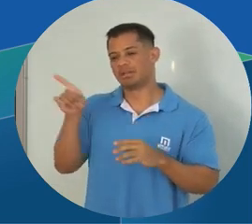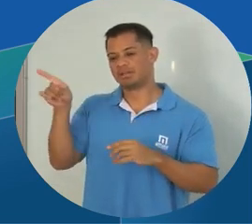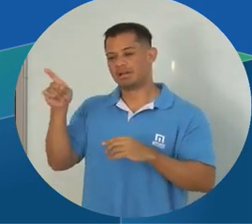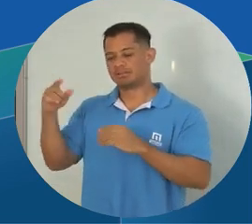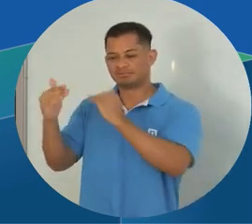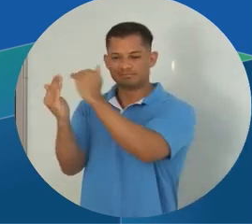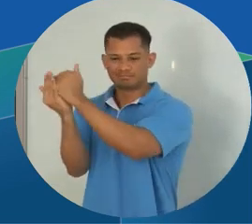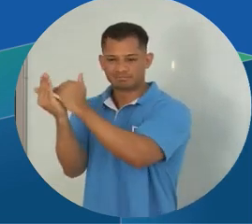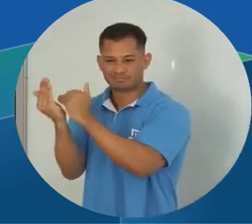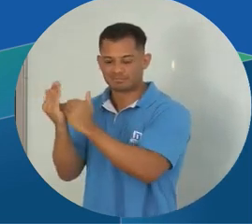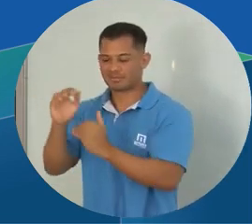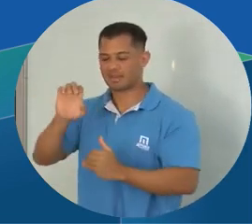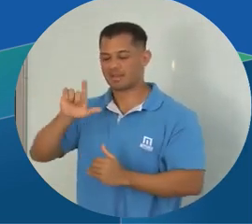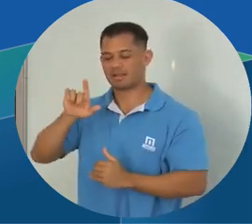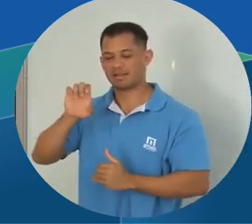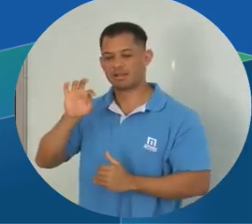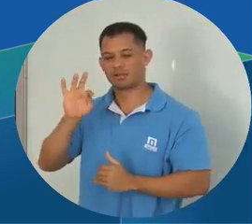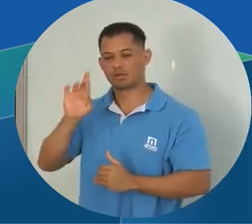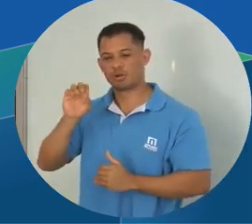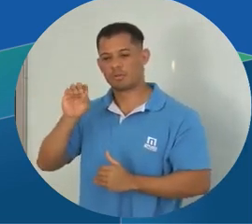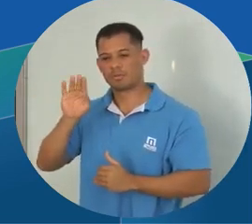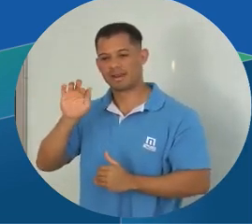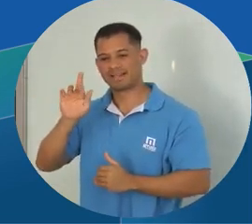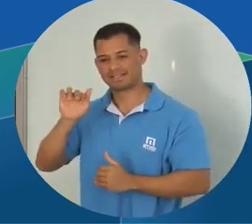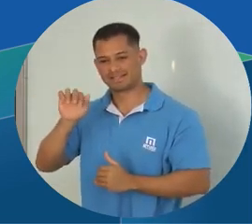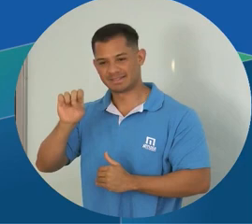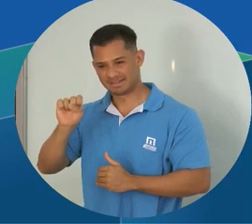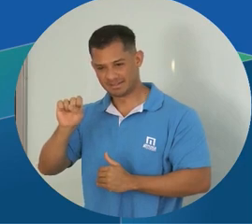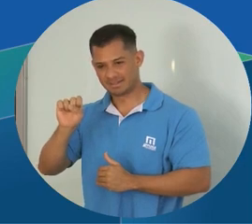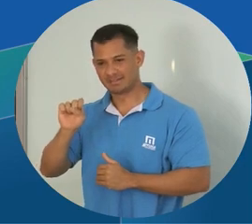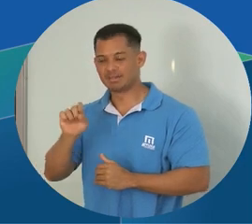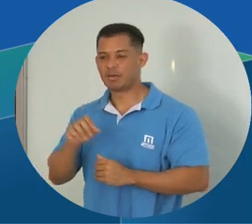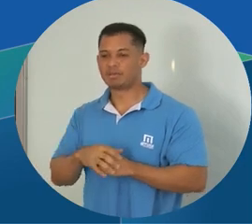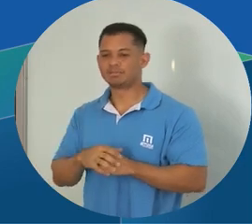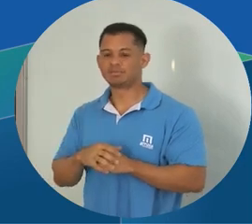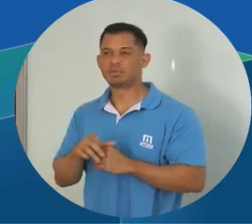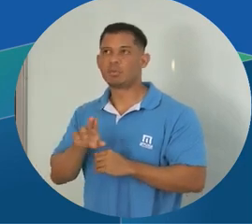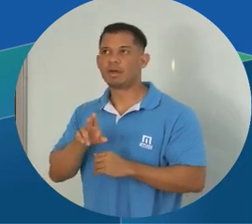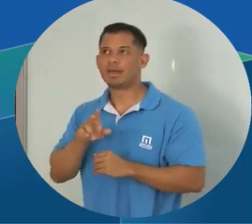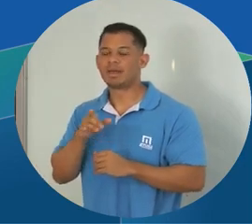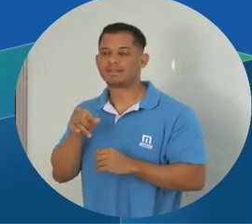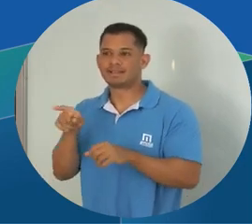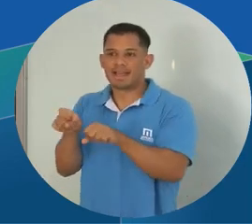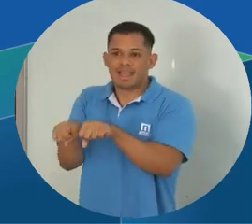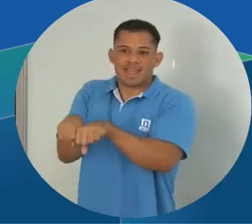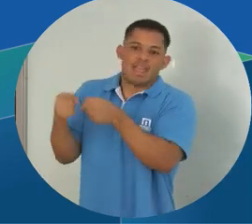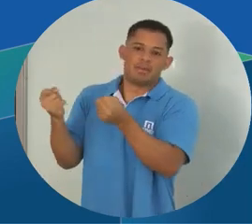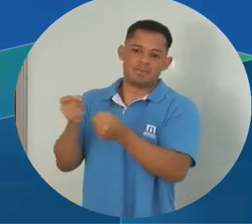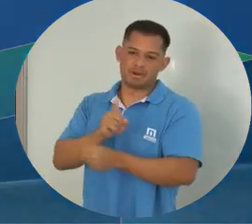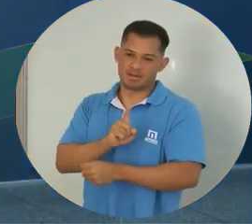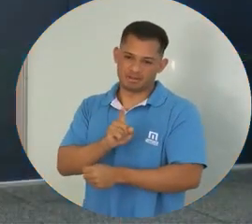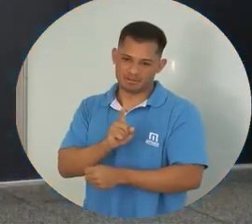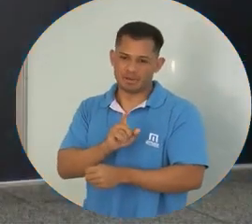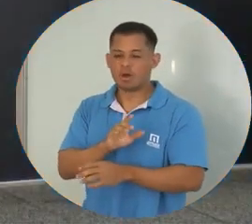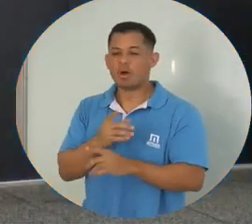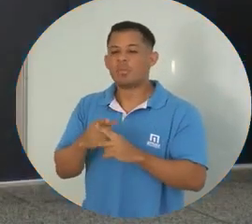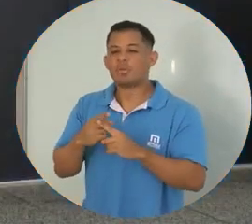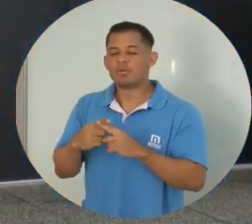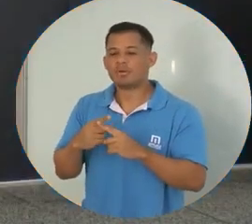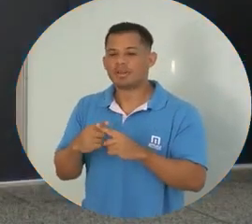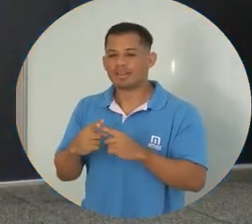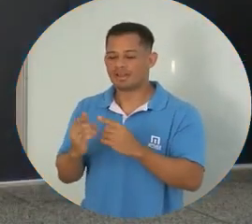pelo Leandro, e não porque ela estaria próximo de uma ruína. Às vezes, o fator de segurança exigido